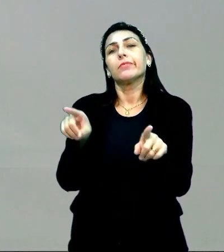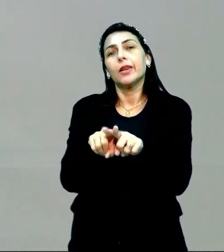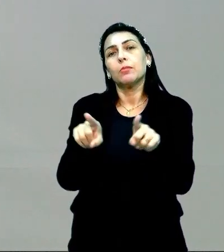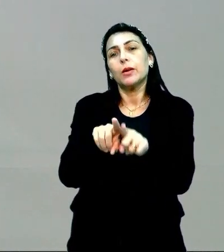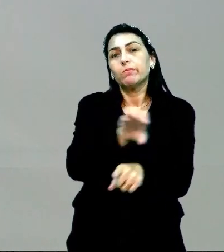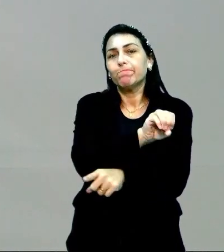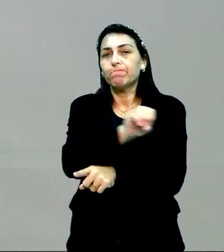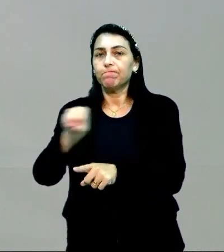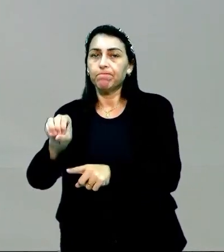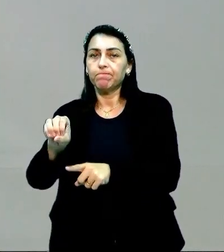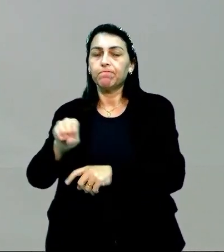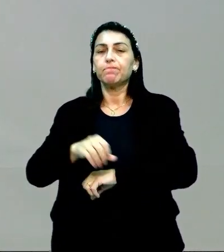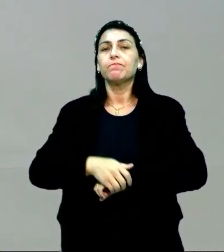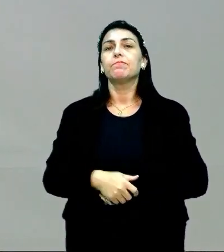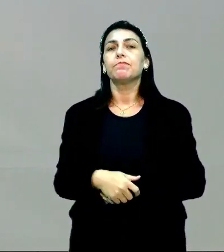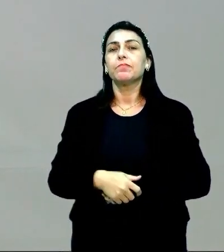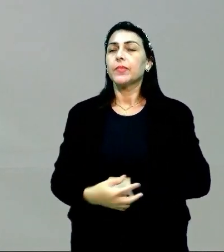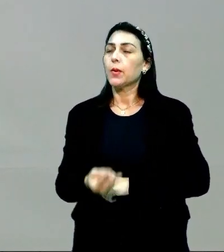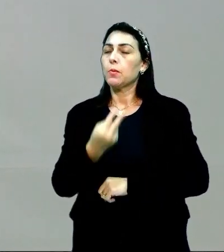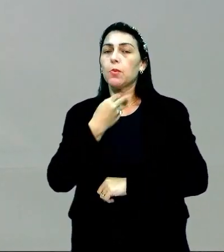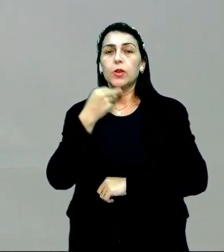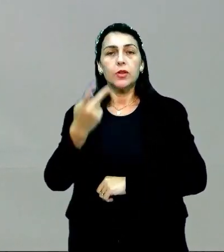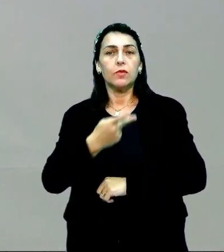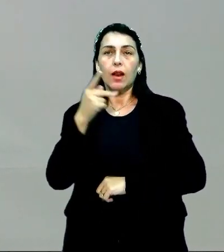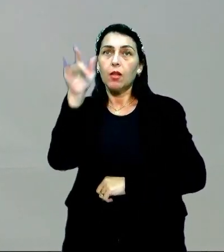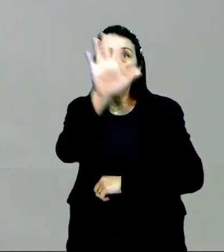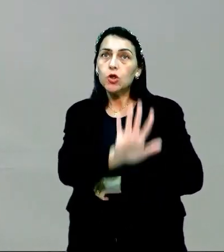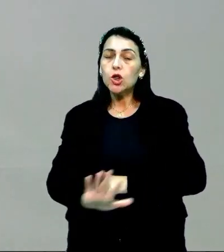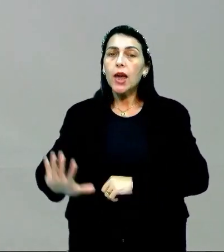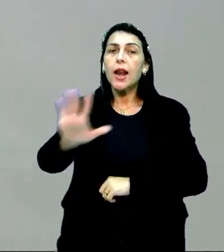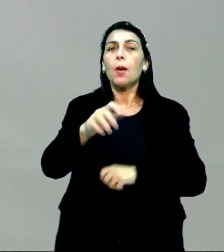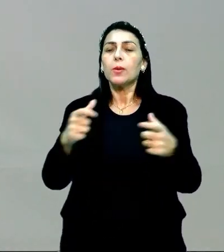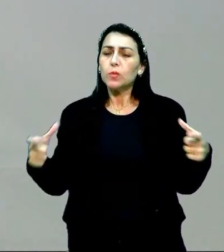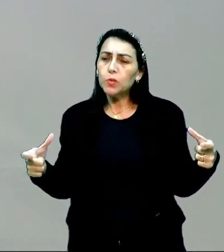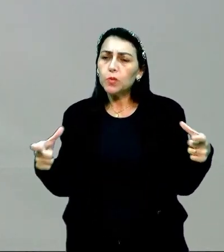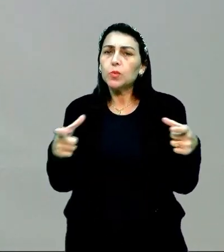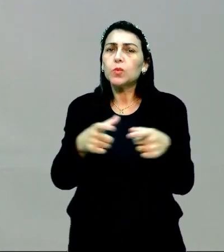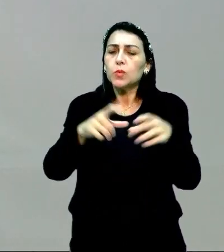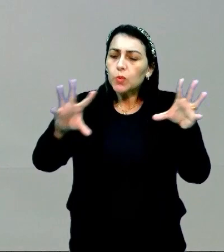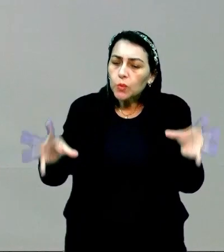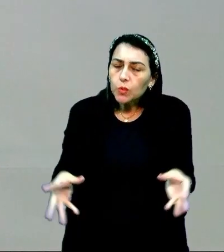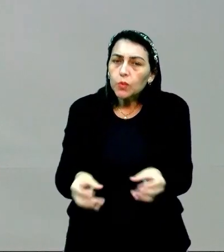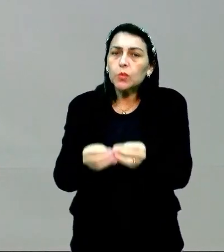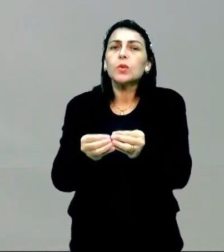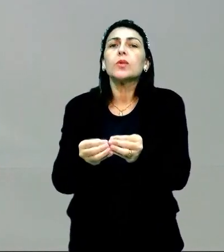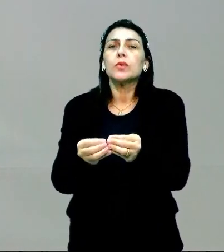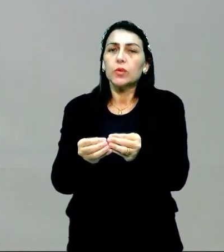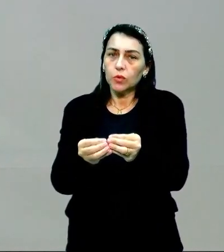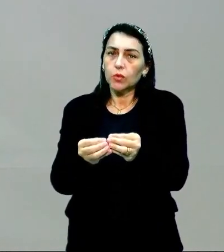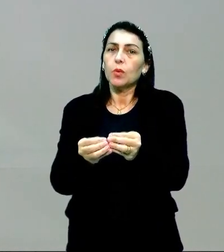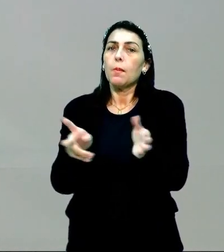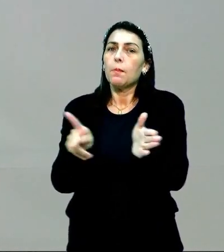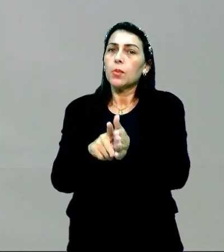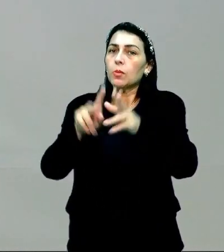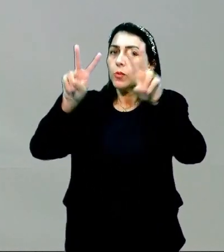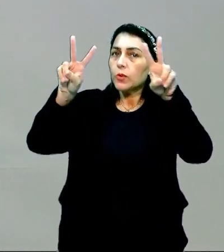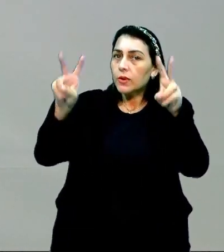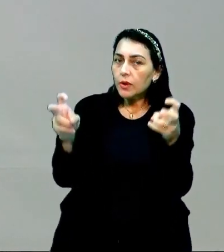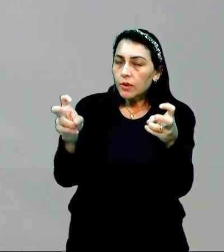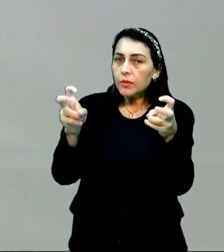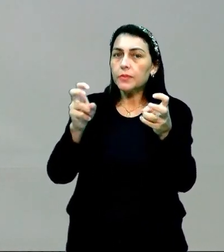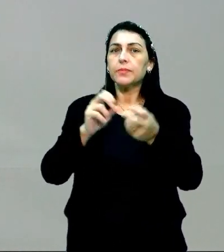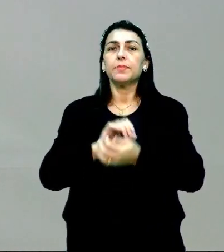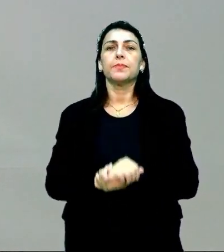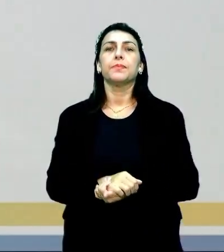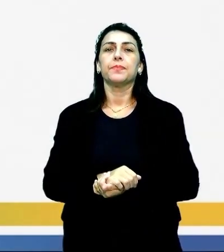automaticamente eu vou correr o risco de zerar. Porque eu não posso falar de um modo geral, eu não posso abranger, eu não posso falar só do assunto. Eu tenho que